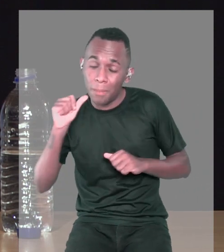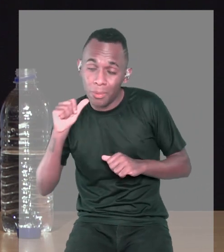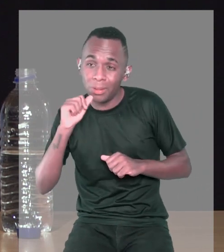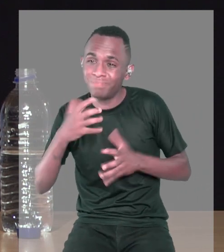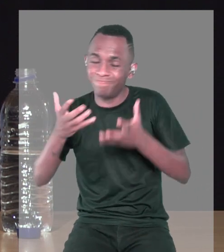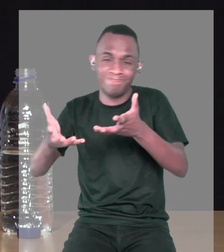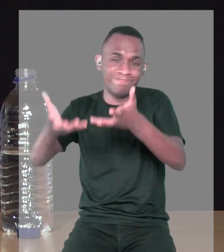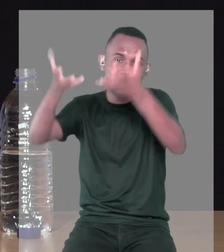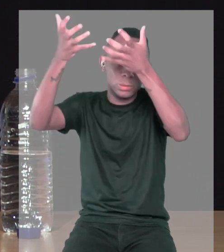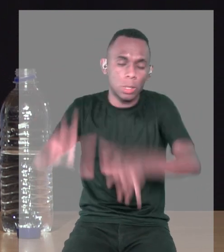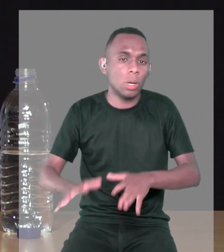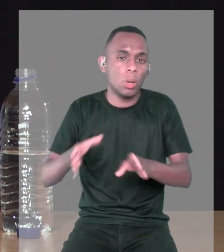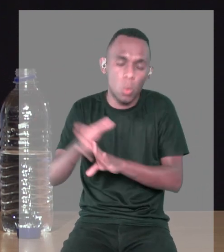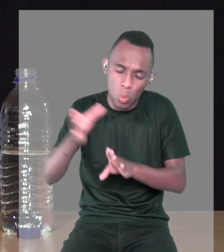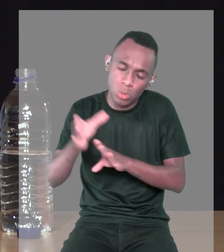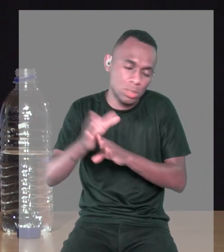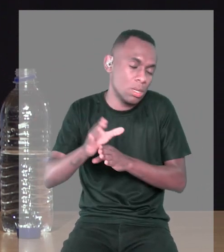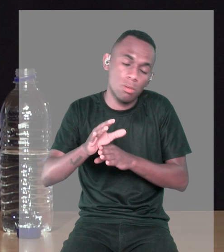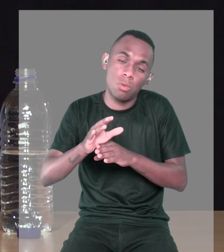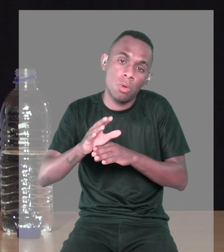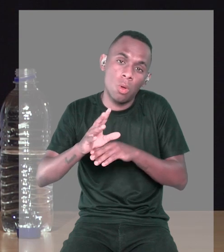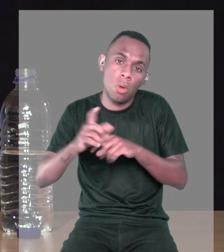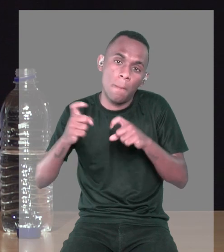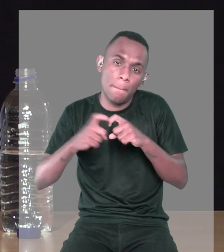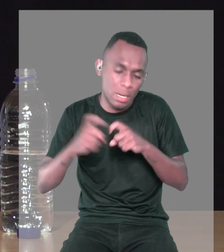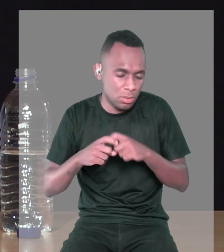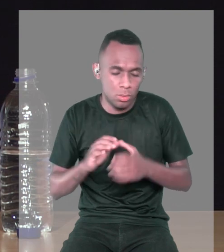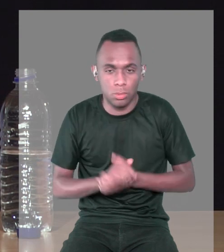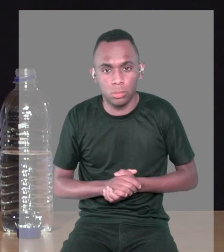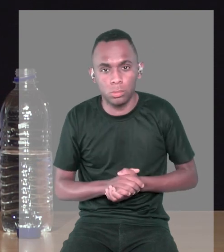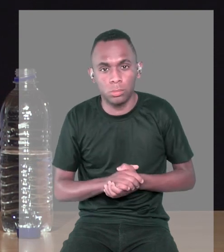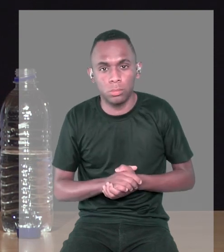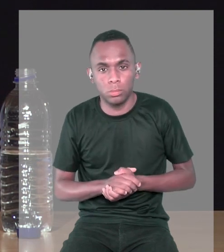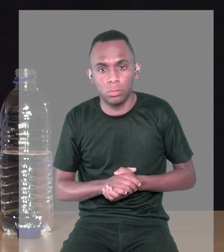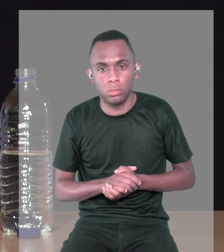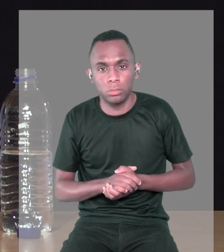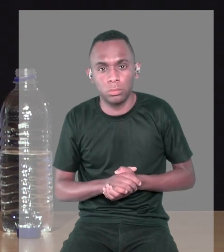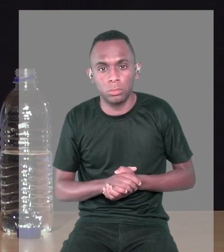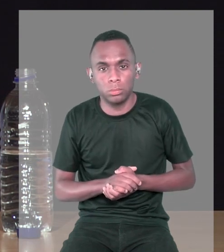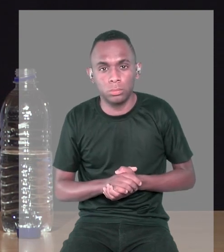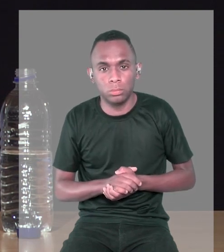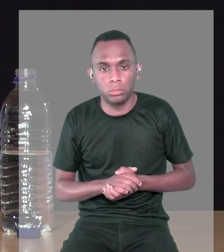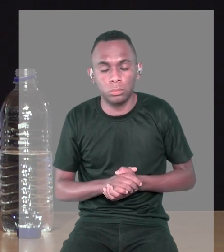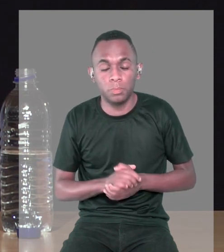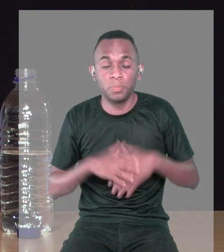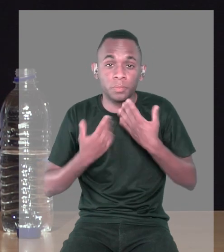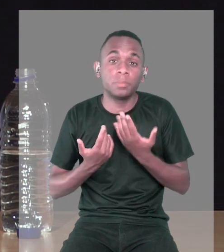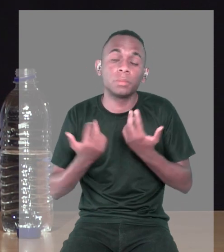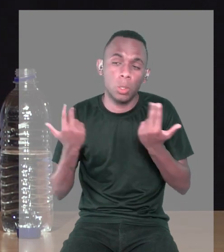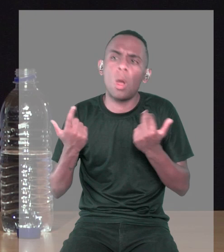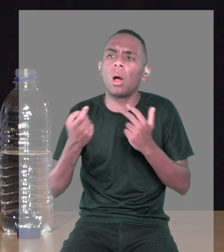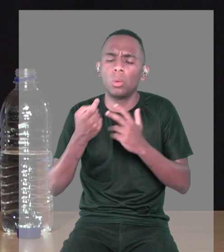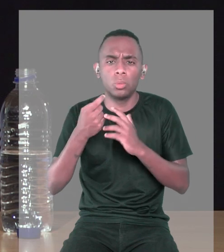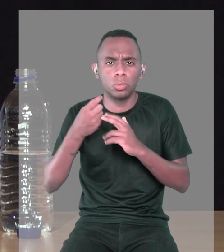Doreen rejeitarem a submissão médica previsível. Nos dois casos, o do Shakespeare